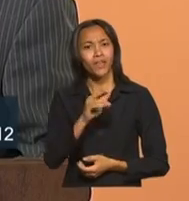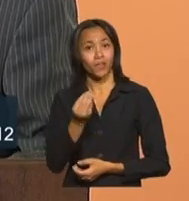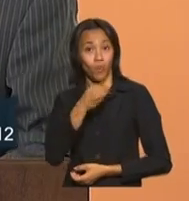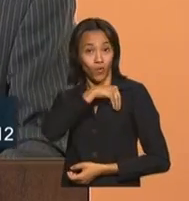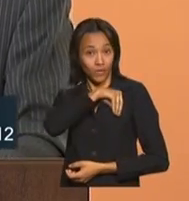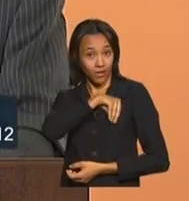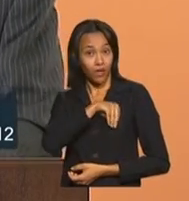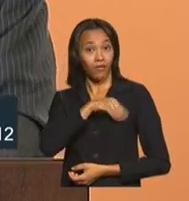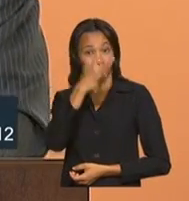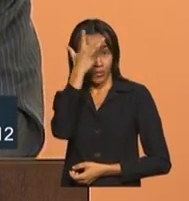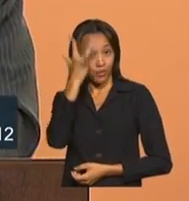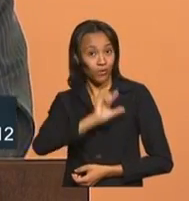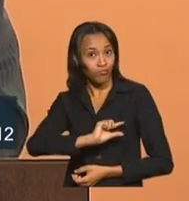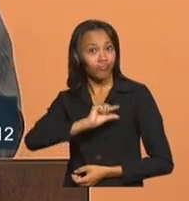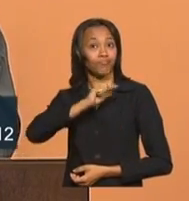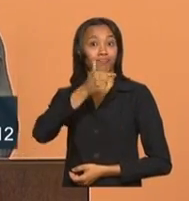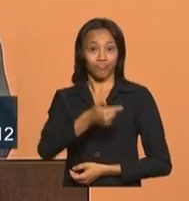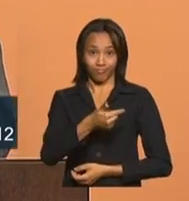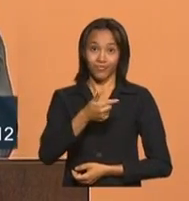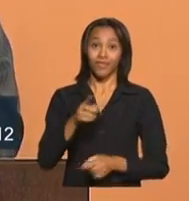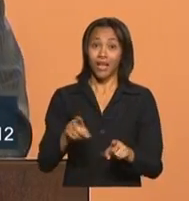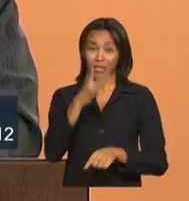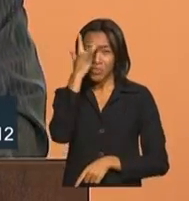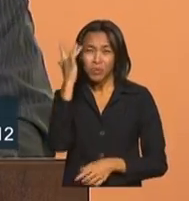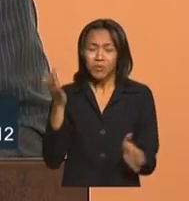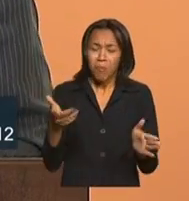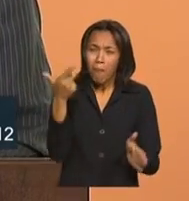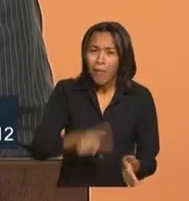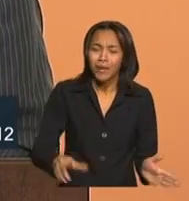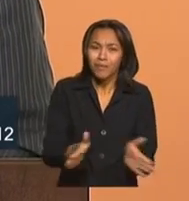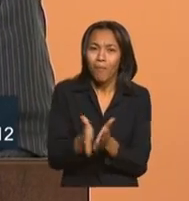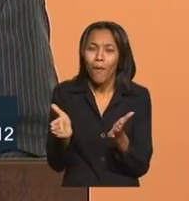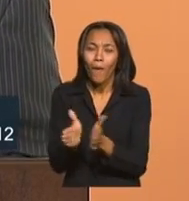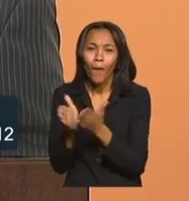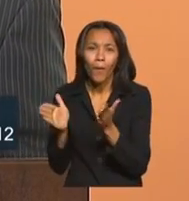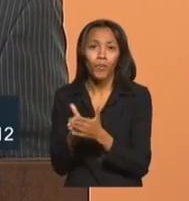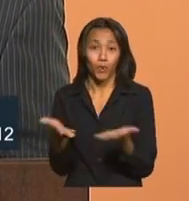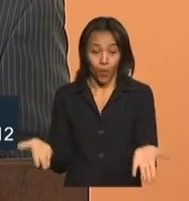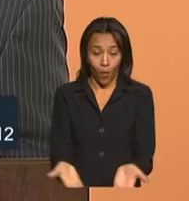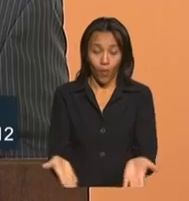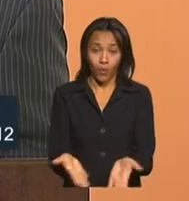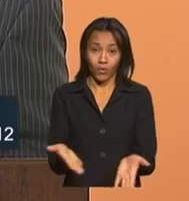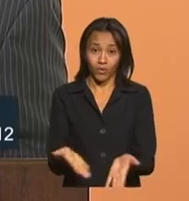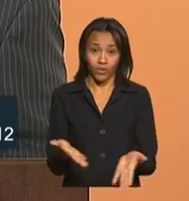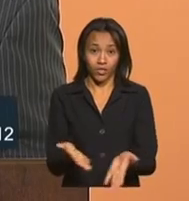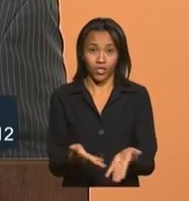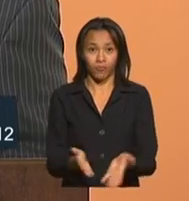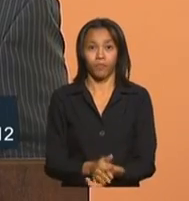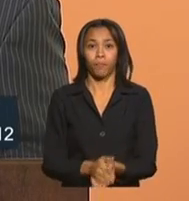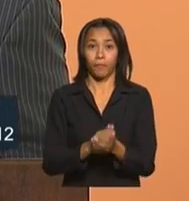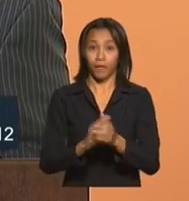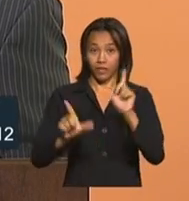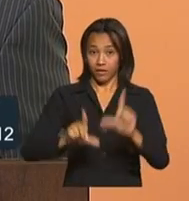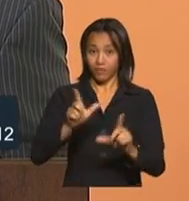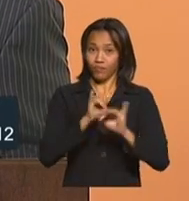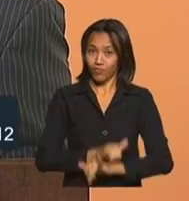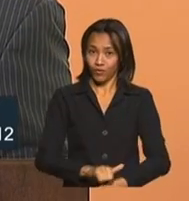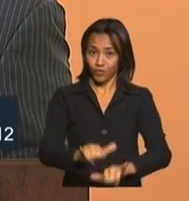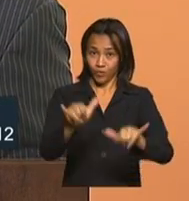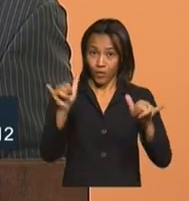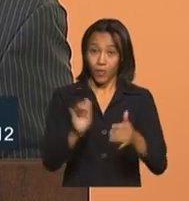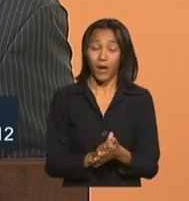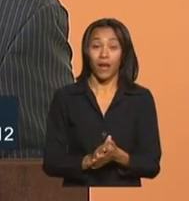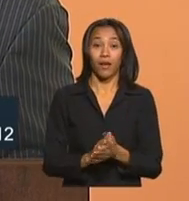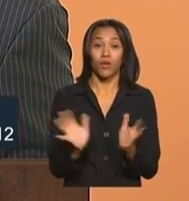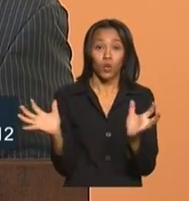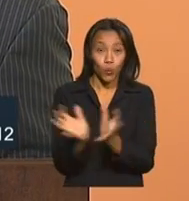população brasileira, sobretudo nas classes mais necessitadas. Hoje mesmo o noticiário divulgou a classe